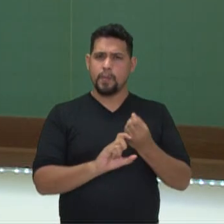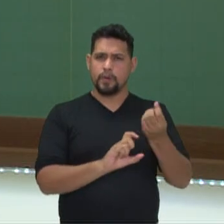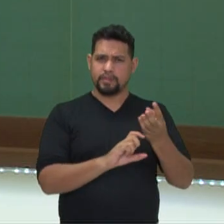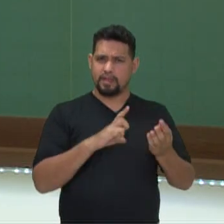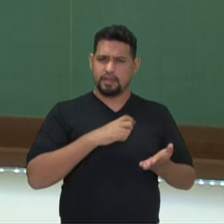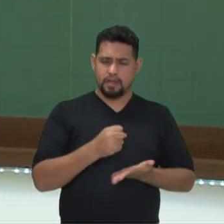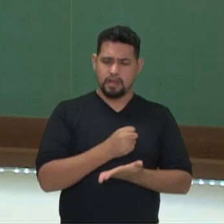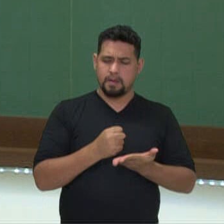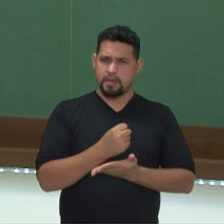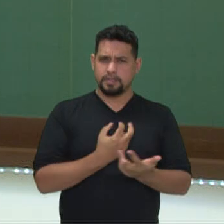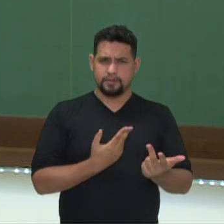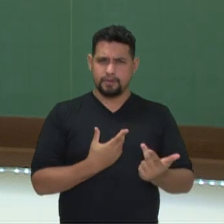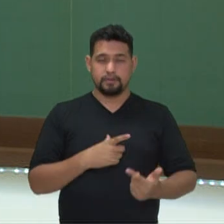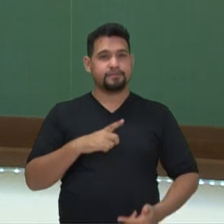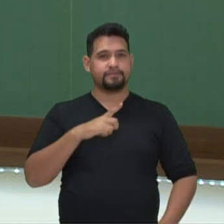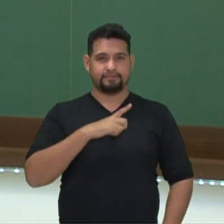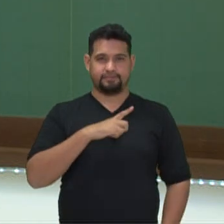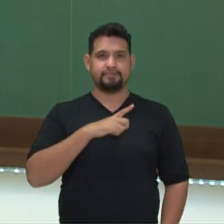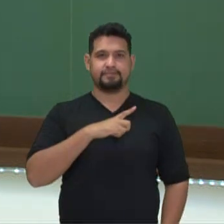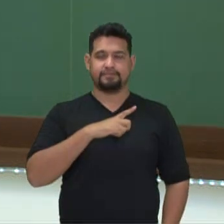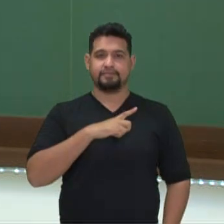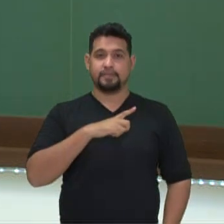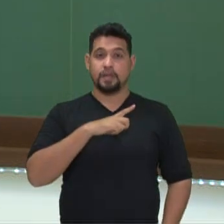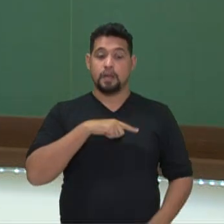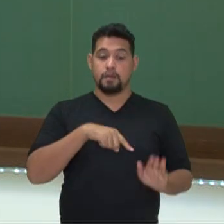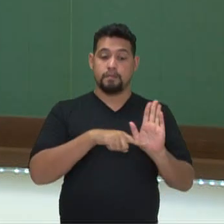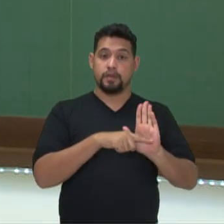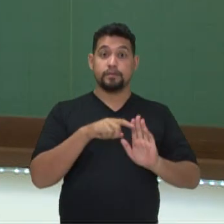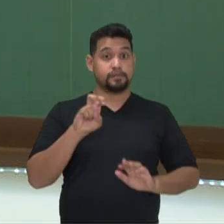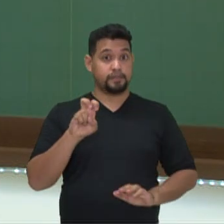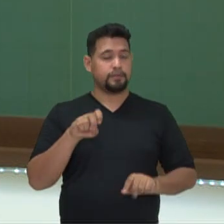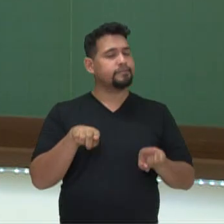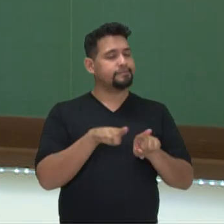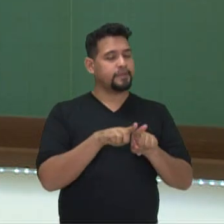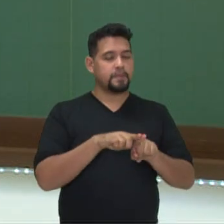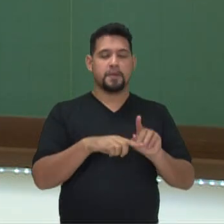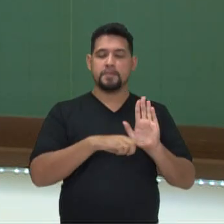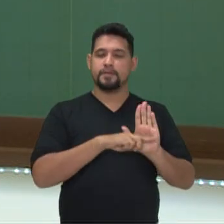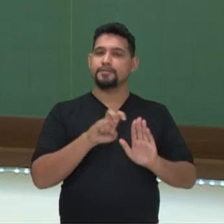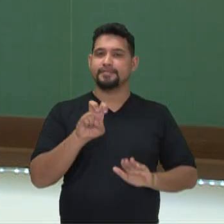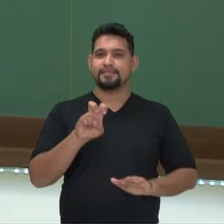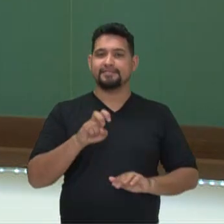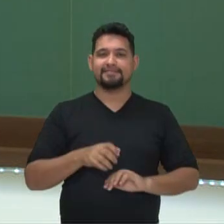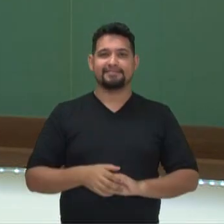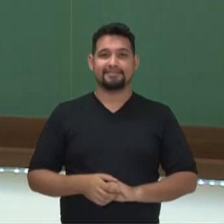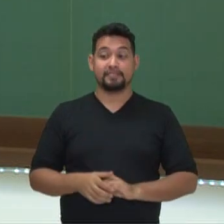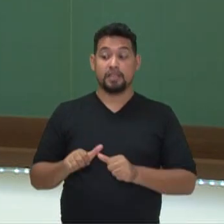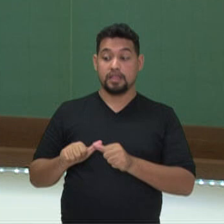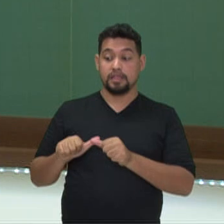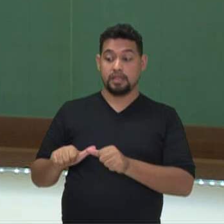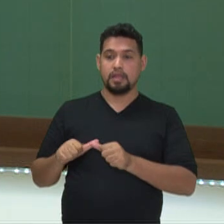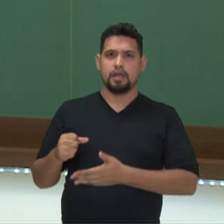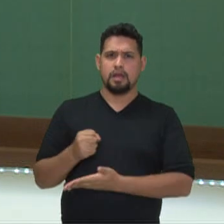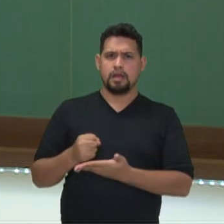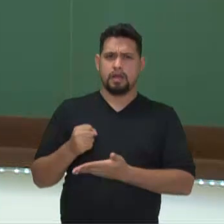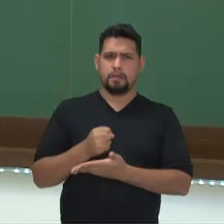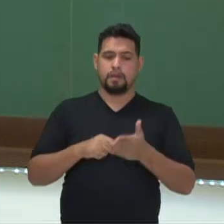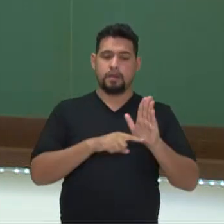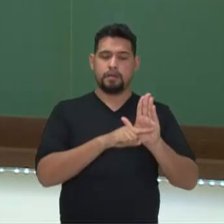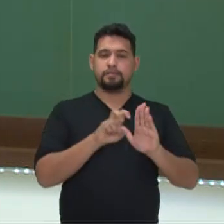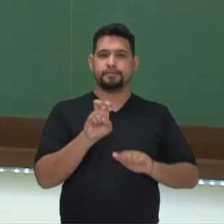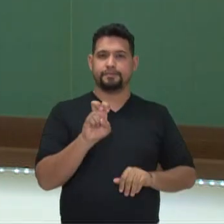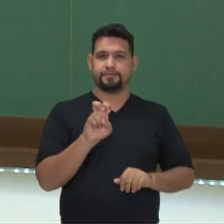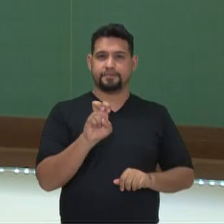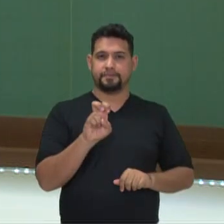mesma base? Sim, possuem. Aqui é menos 5 e aqui também é menos 5. Então, eu mantenho a minha base menos